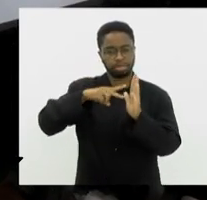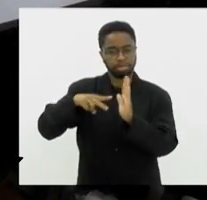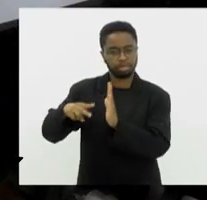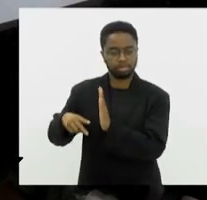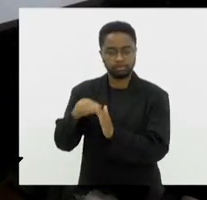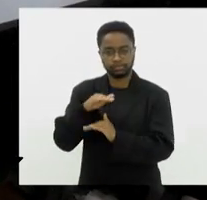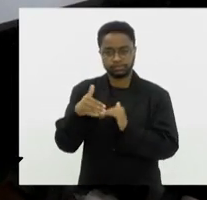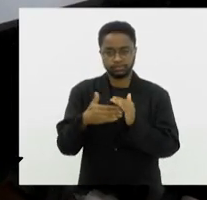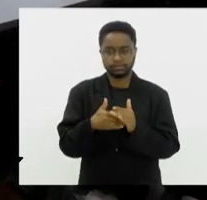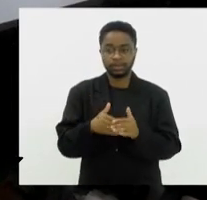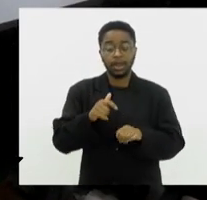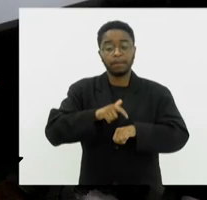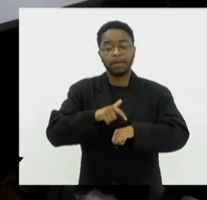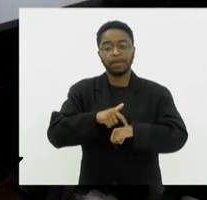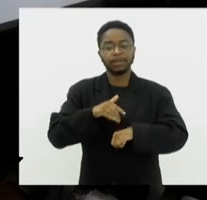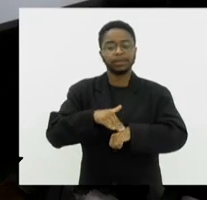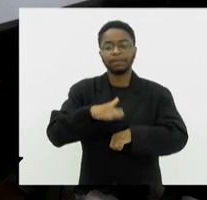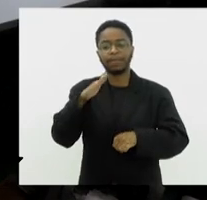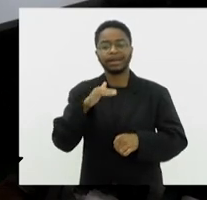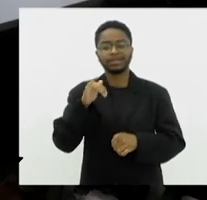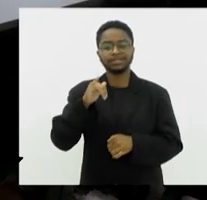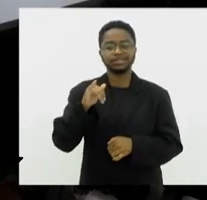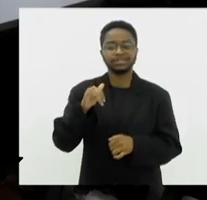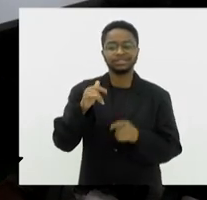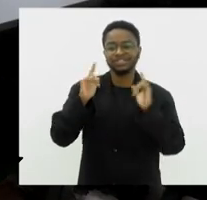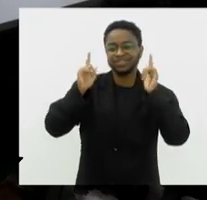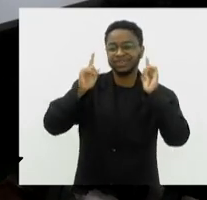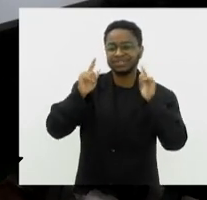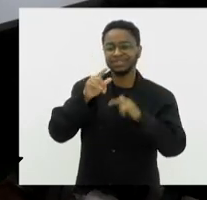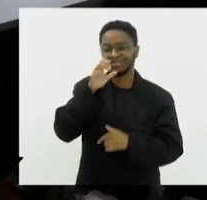momento mais divertido do final de semana, dura pouco, né?